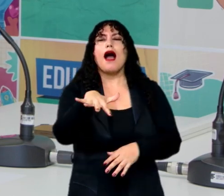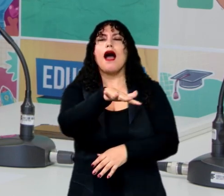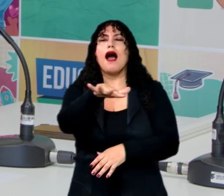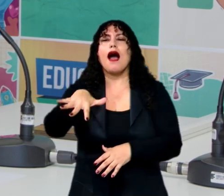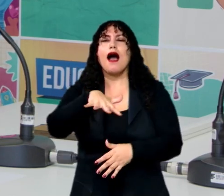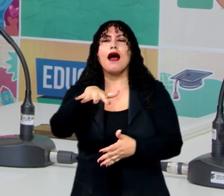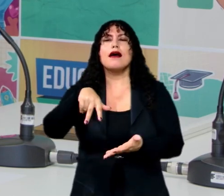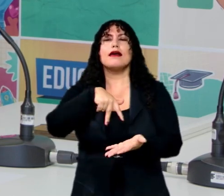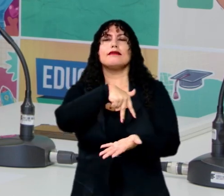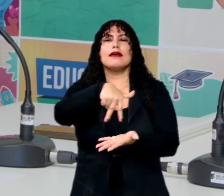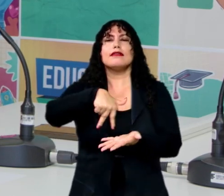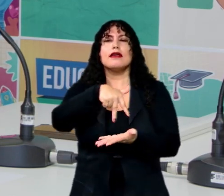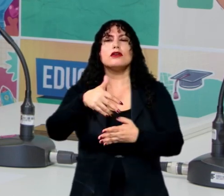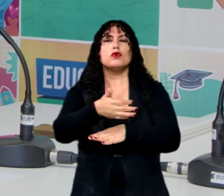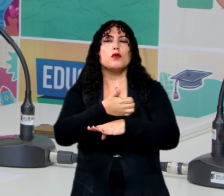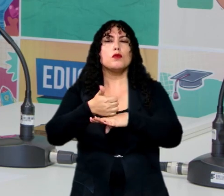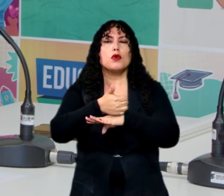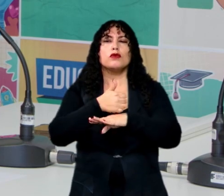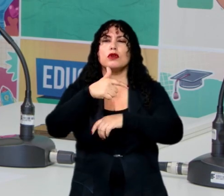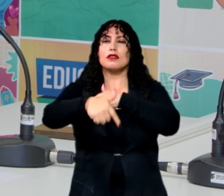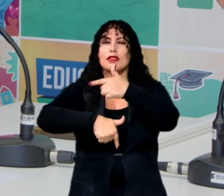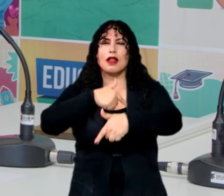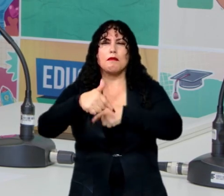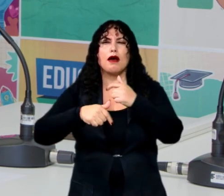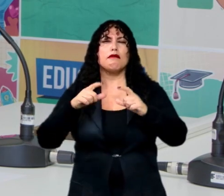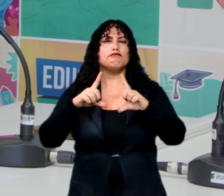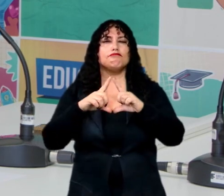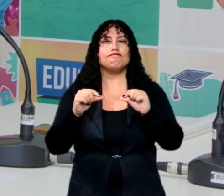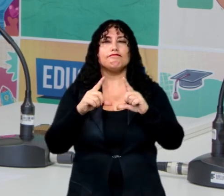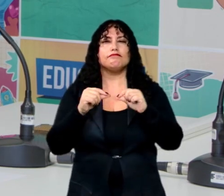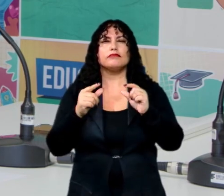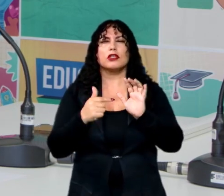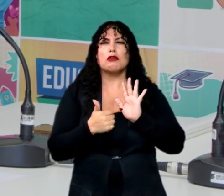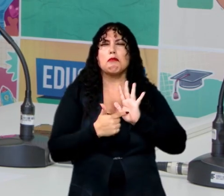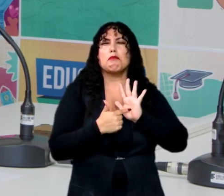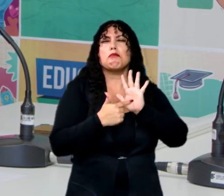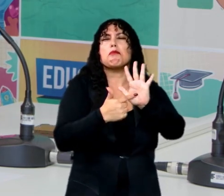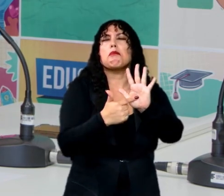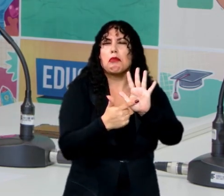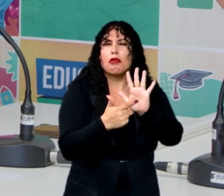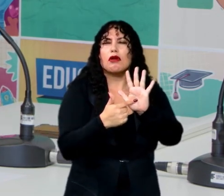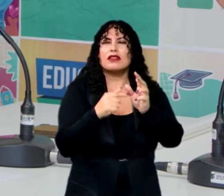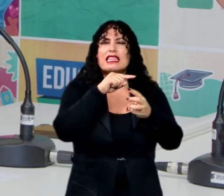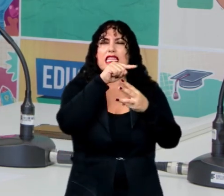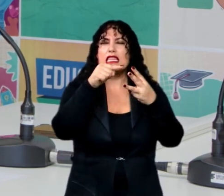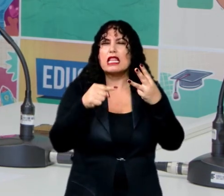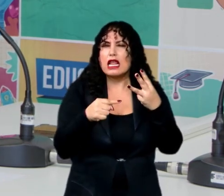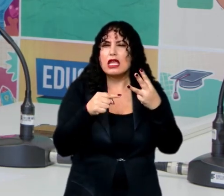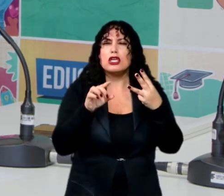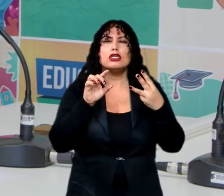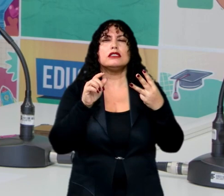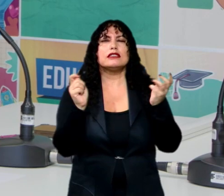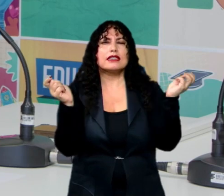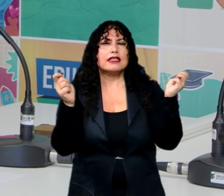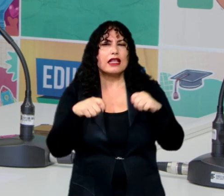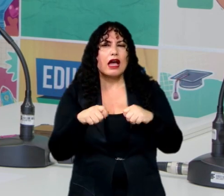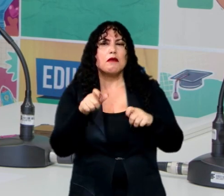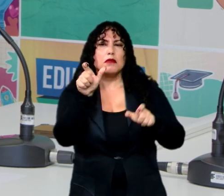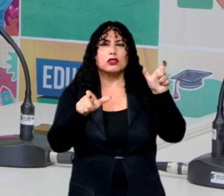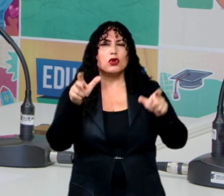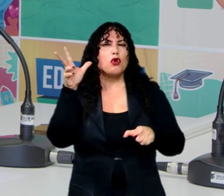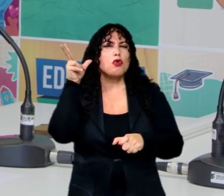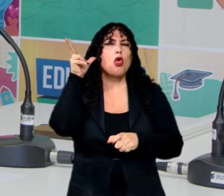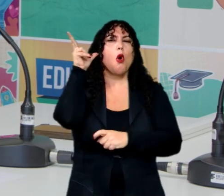assim, o profissional atua aqui no DF que são destaque? Fossem 3, assim, para quem está nos ouvindo,